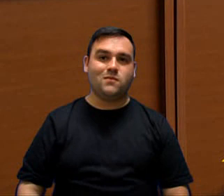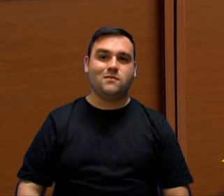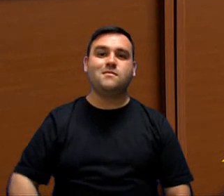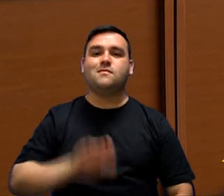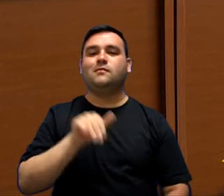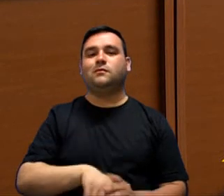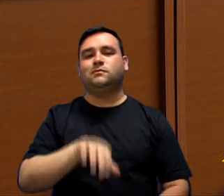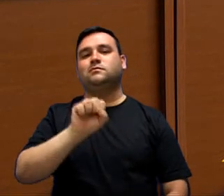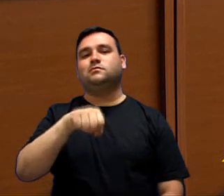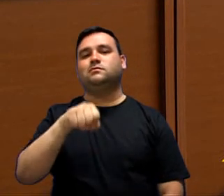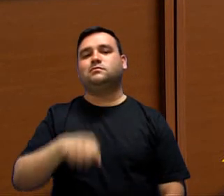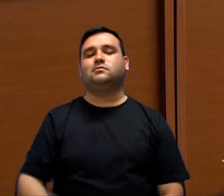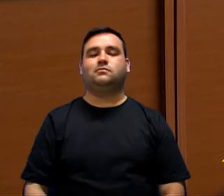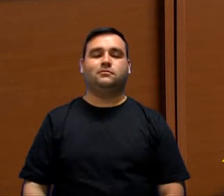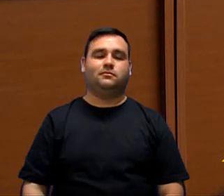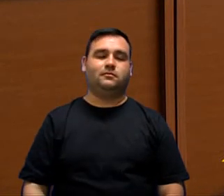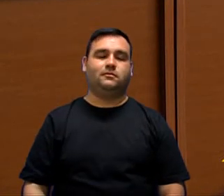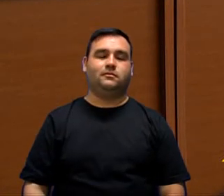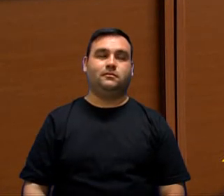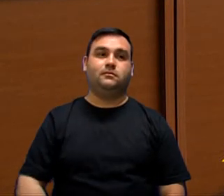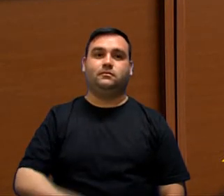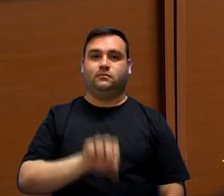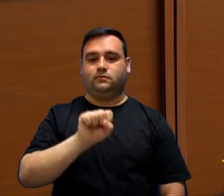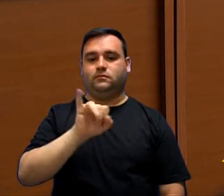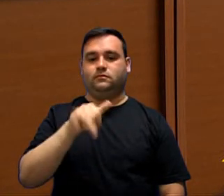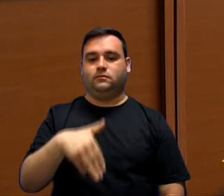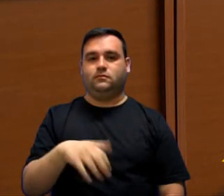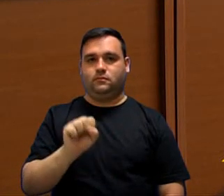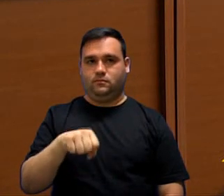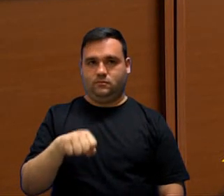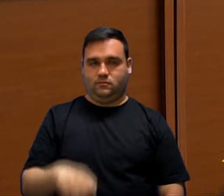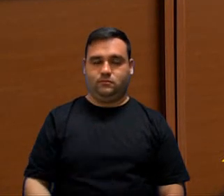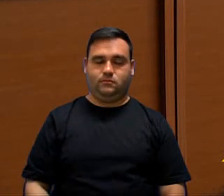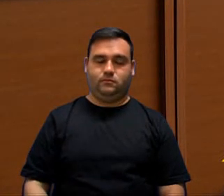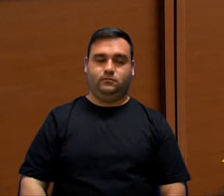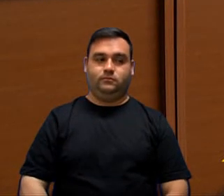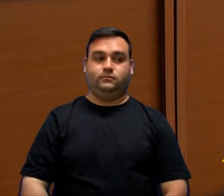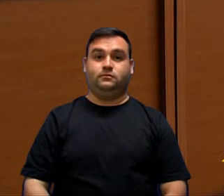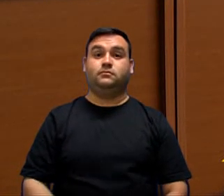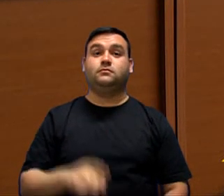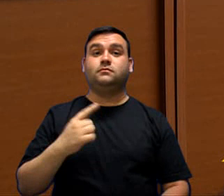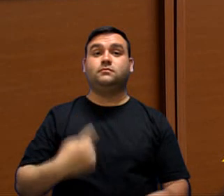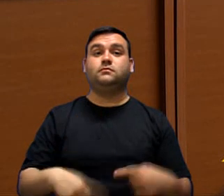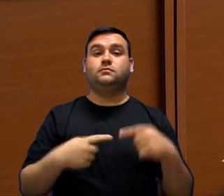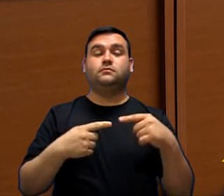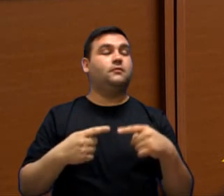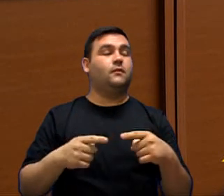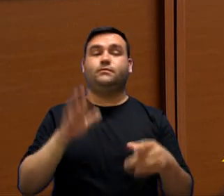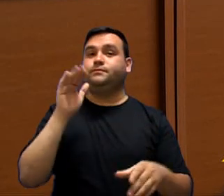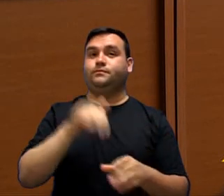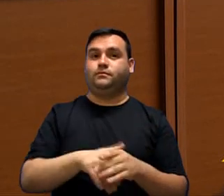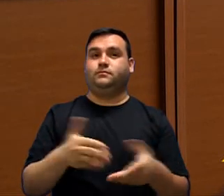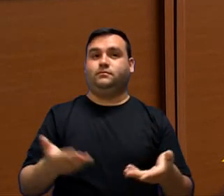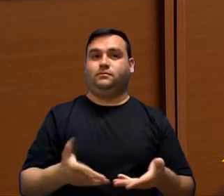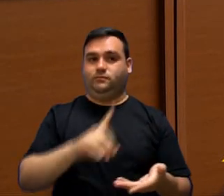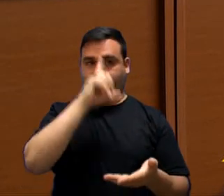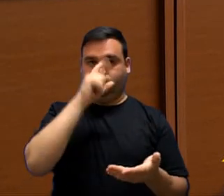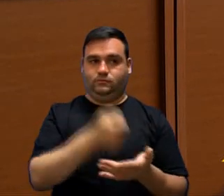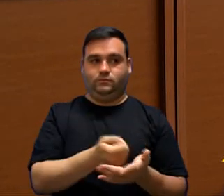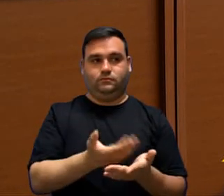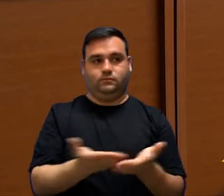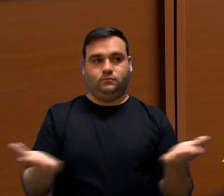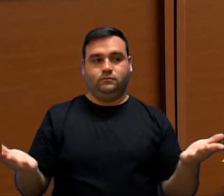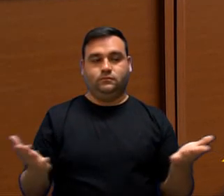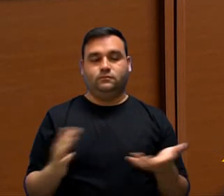O voto sim. Voto sim. Em discussão, em votação.